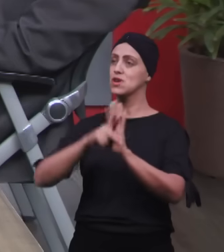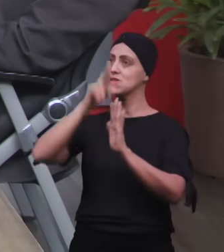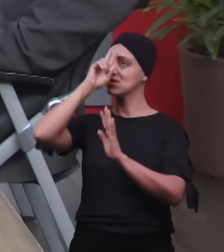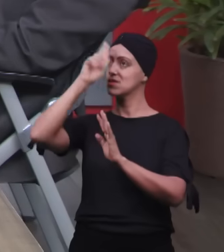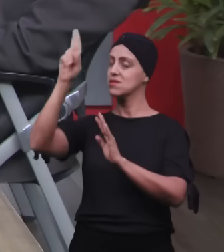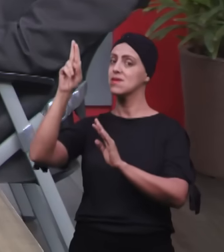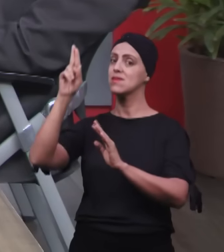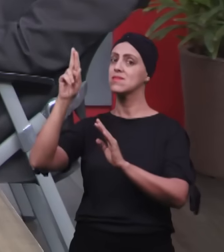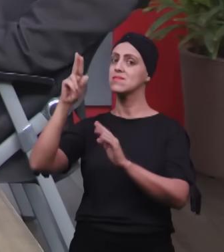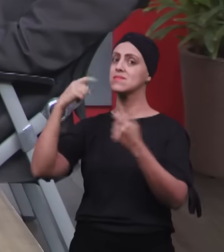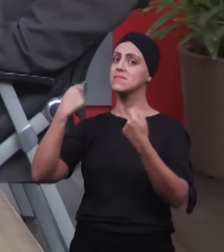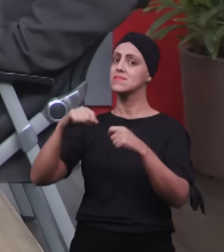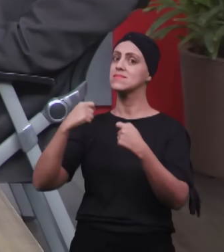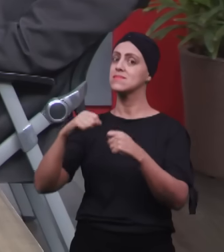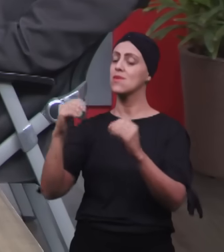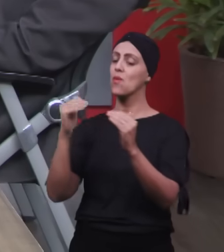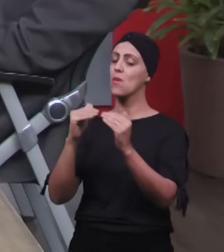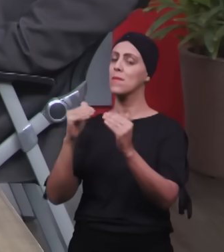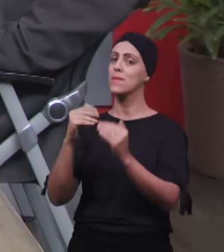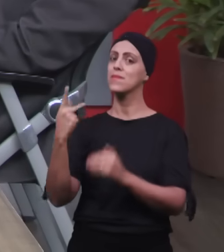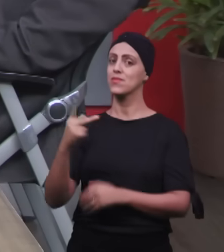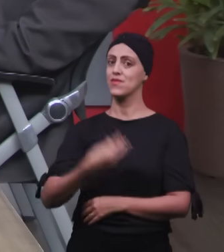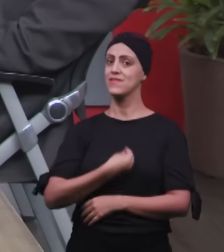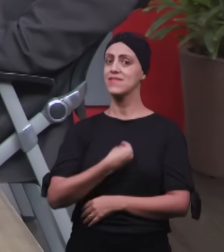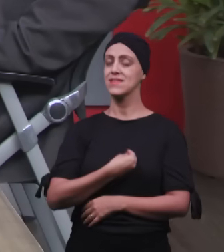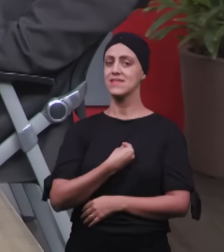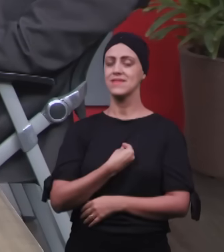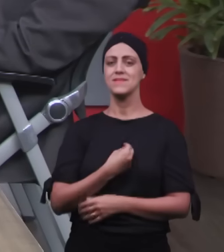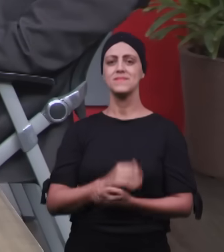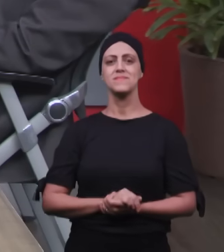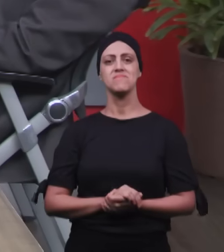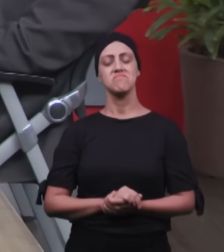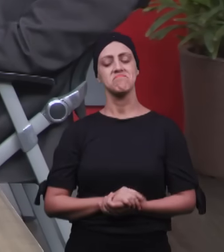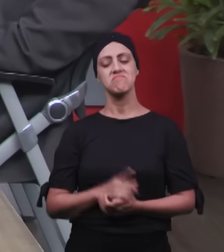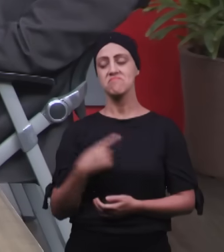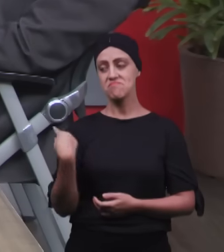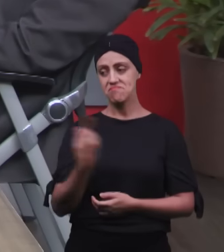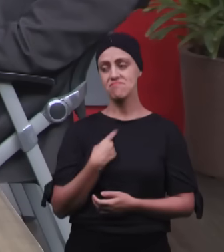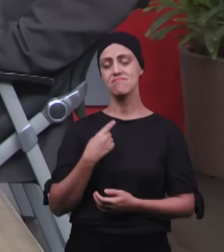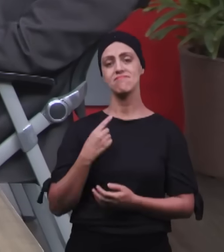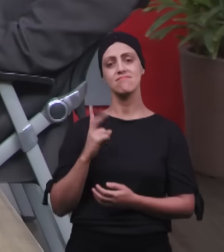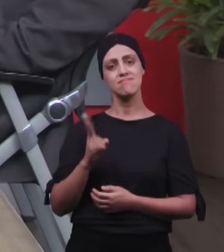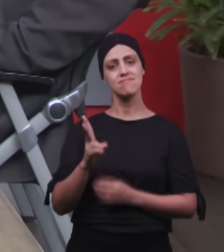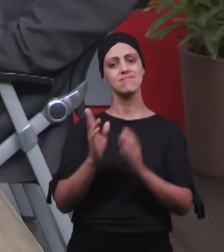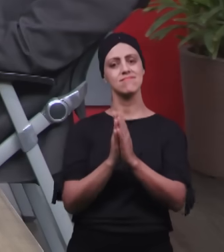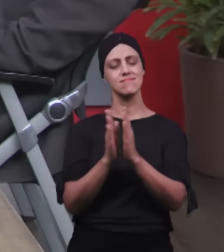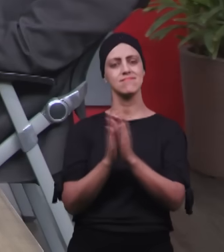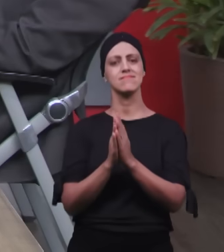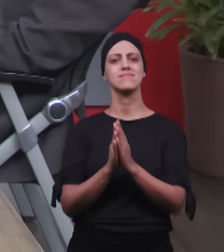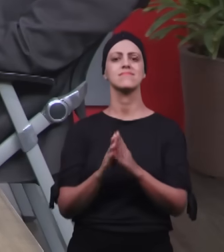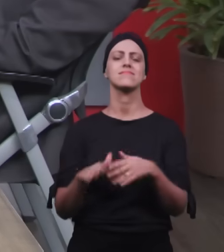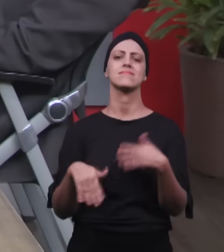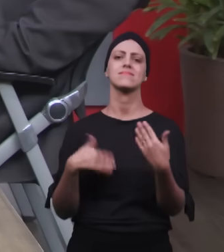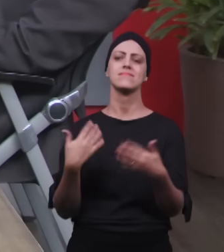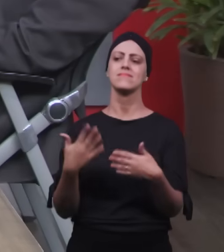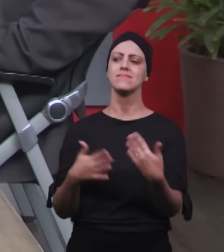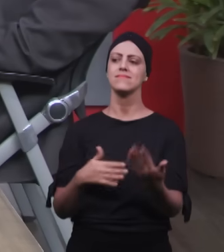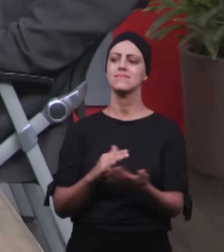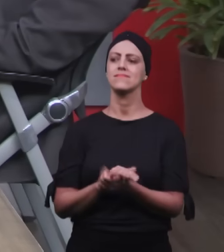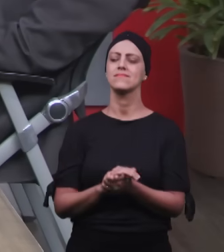é o projeto que abrange aquilo que é bom para nossa vida então mas vamos continuar orando aí tudo bem